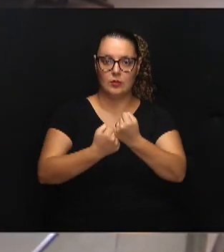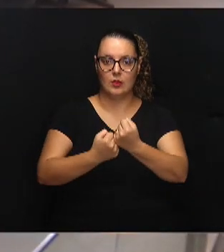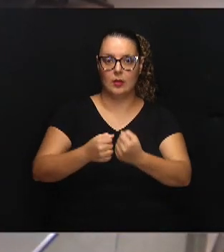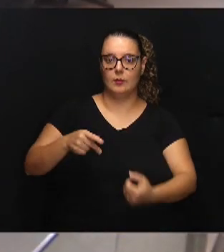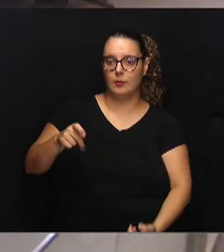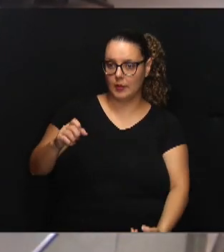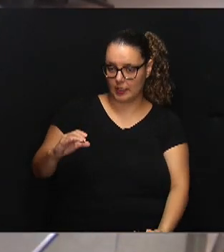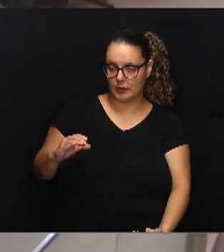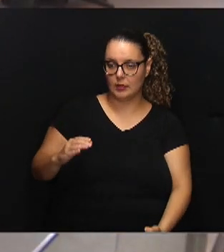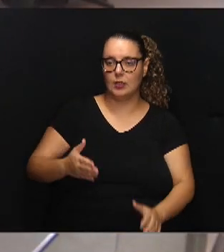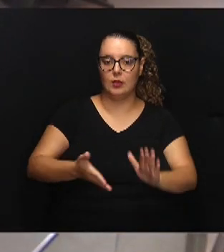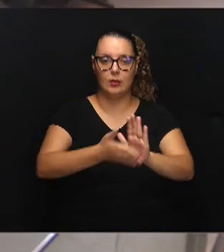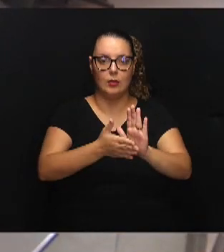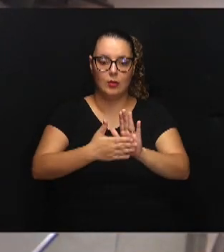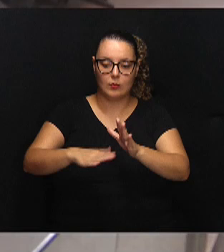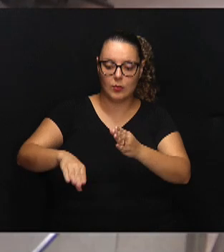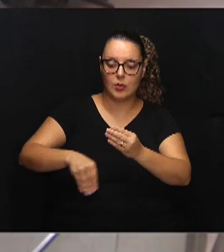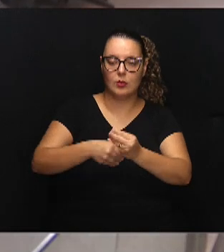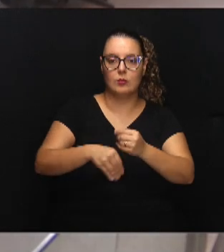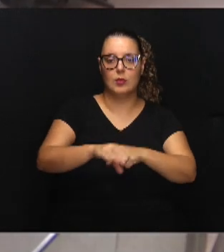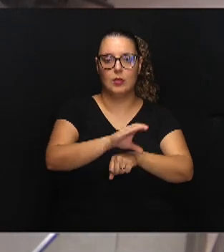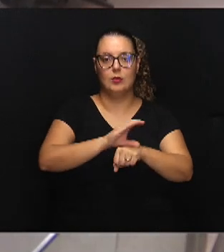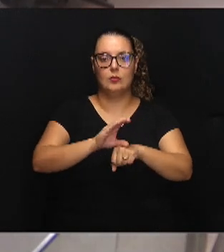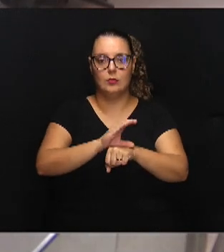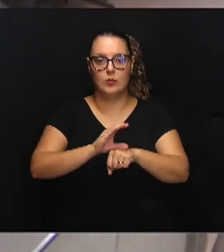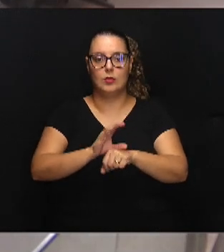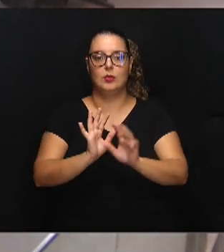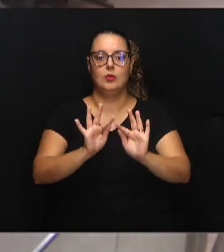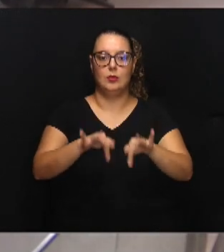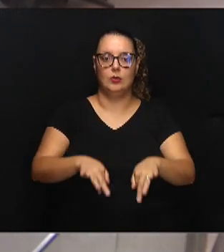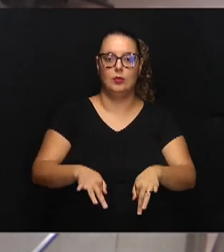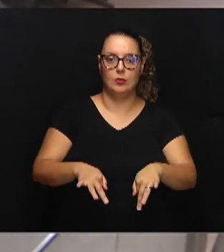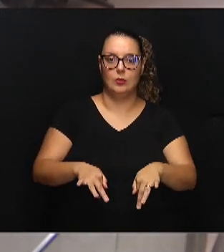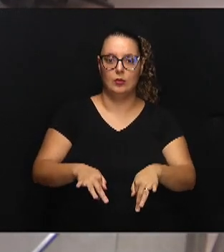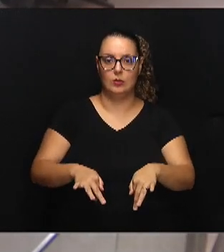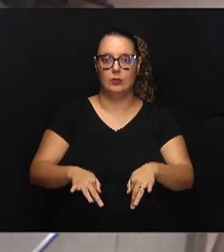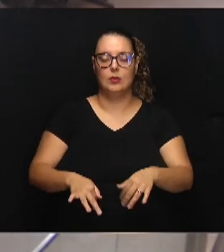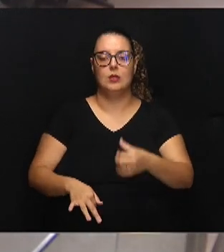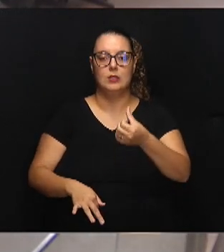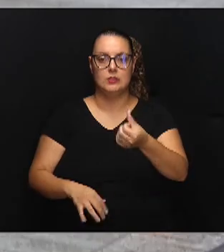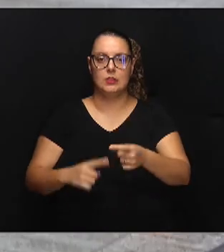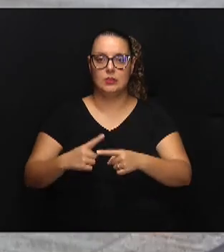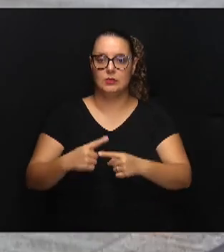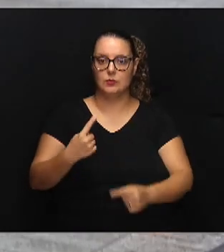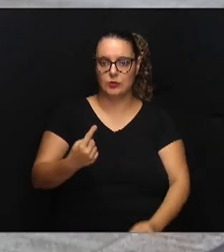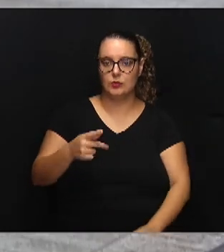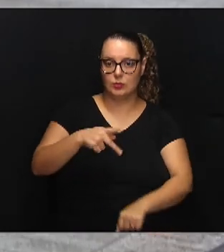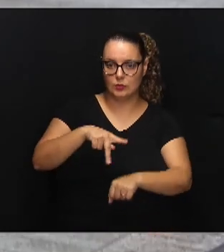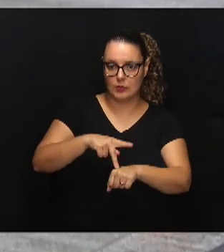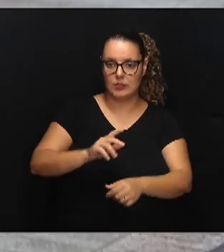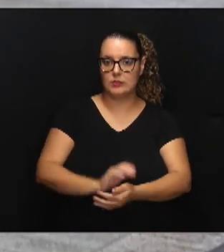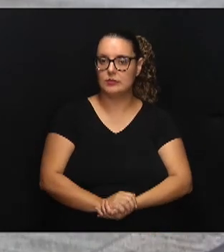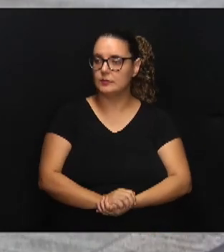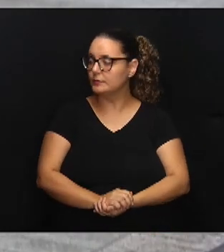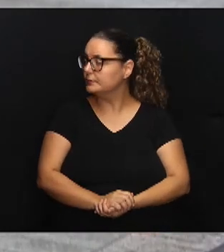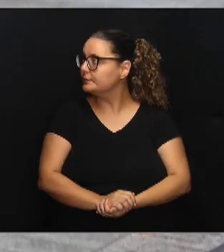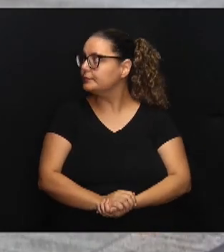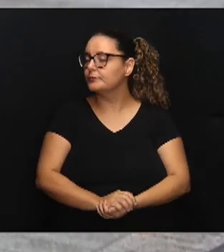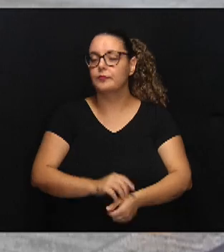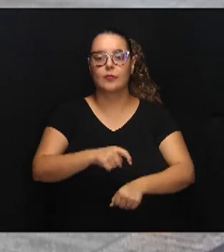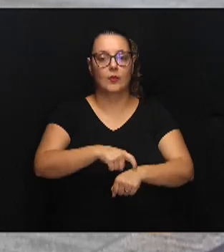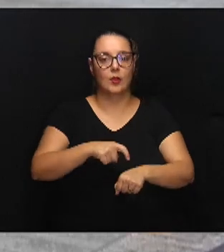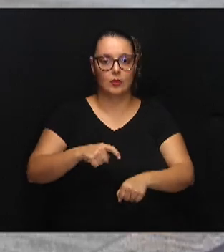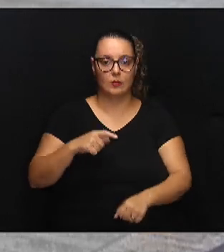a proposta de emenda constitucional sobre o fim da escala 6x1 no país. Esse momento é importante para a